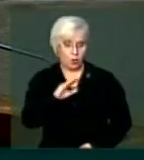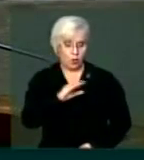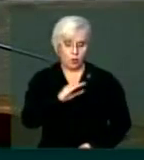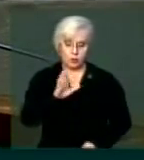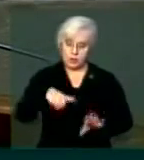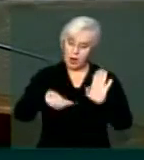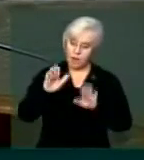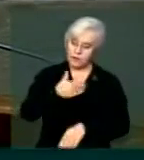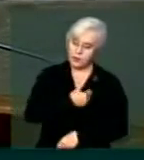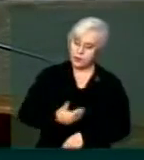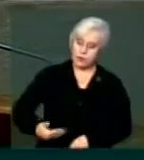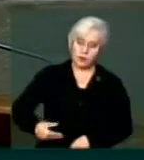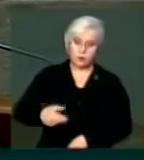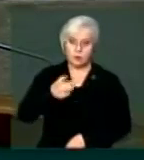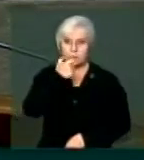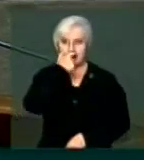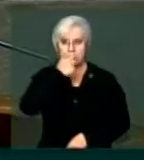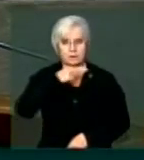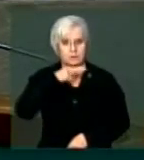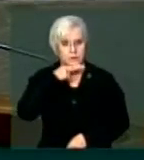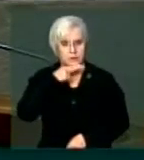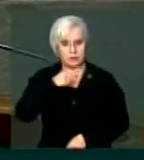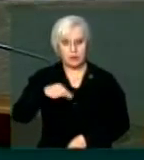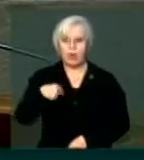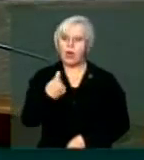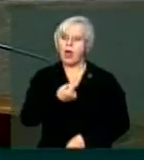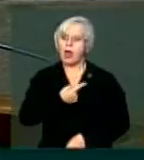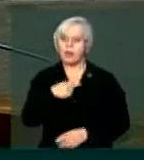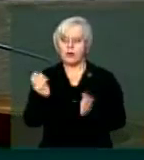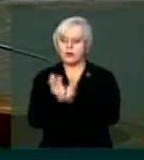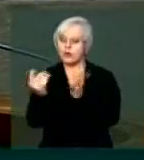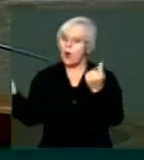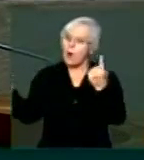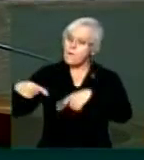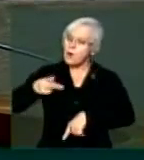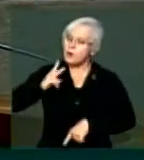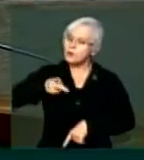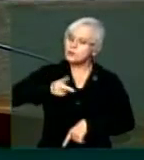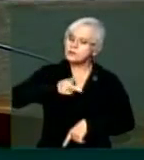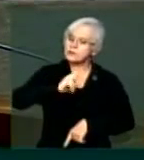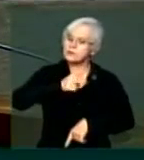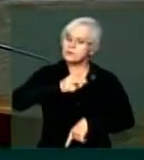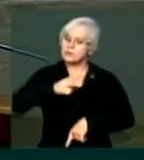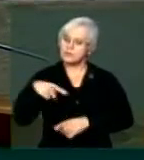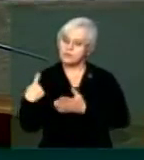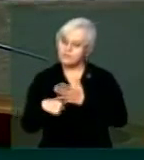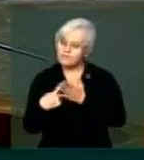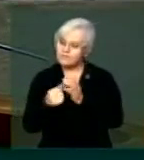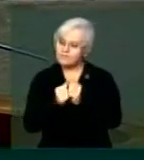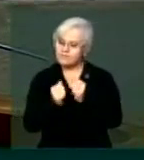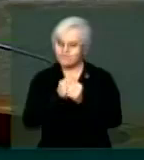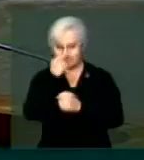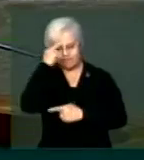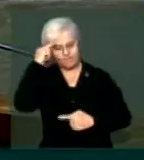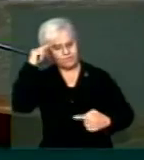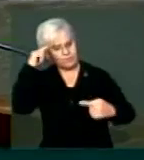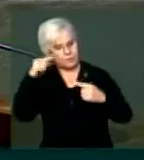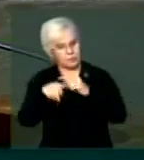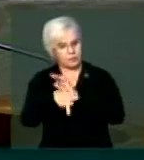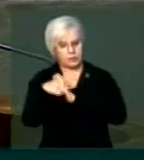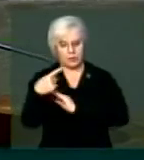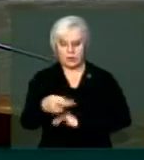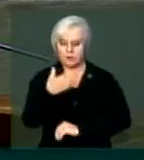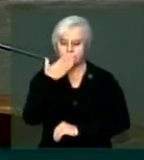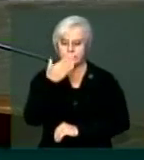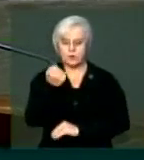governo de Aécio Neves, a nossa oposição continuará sendo programática e ideológica a esse